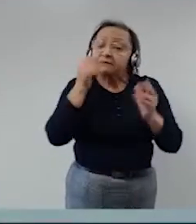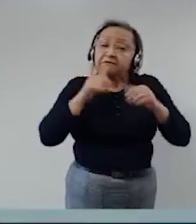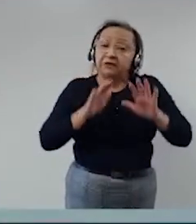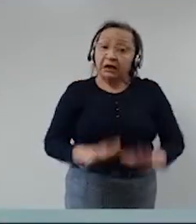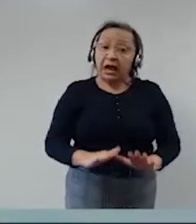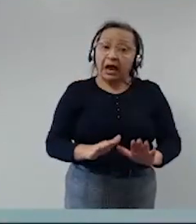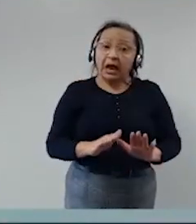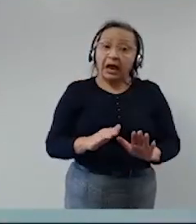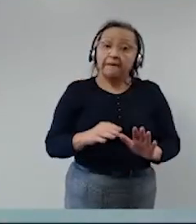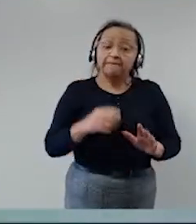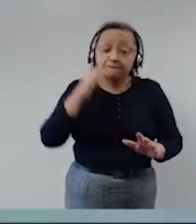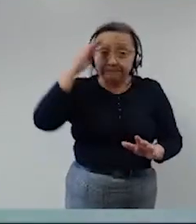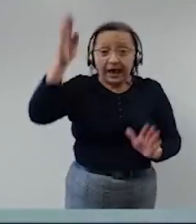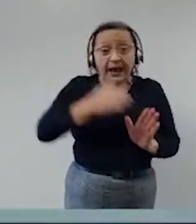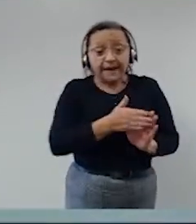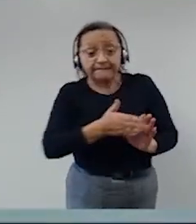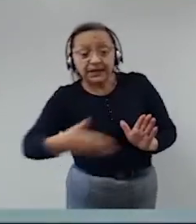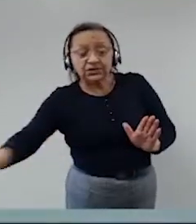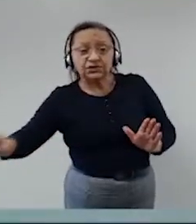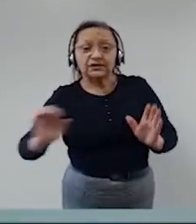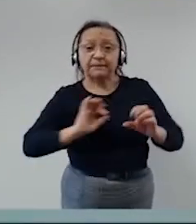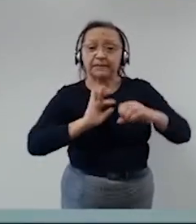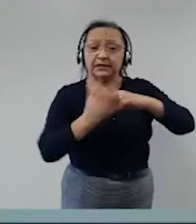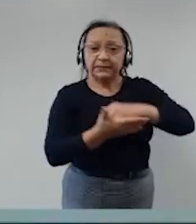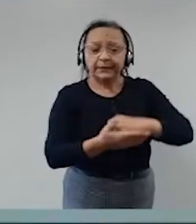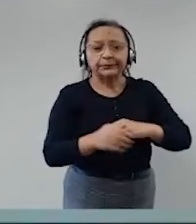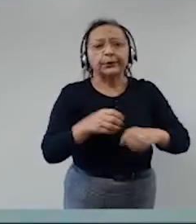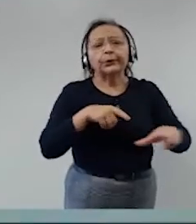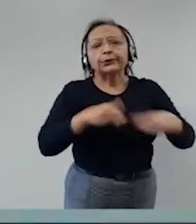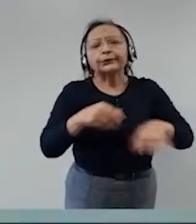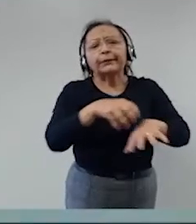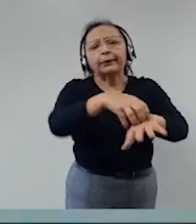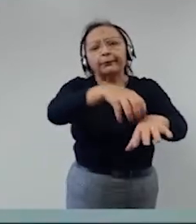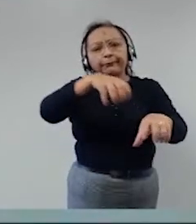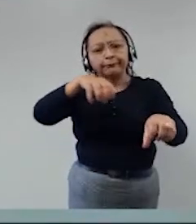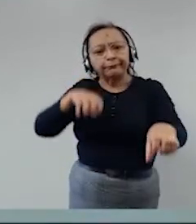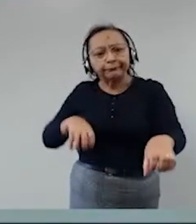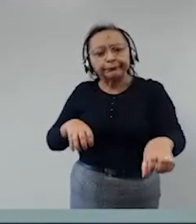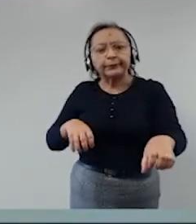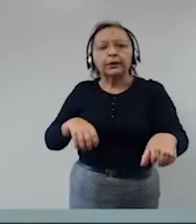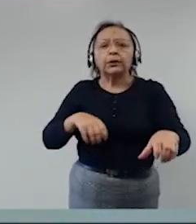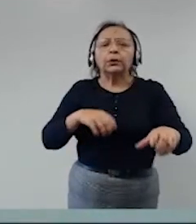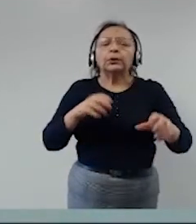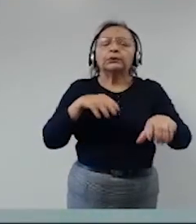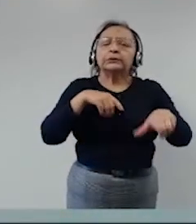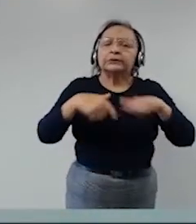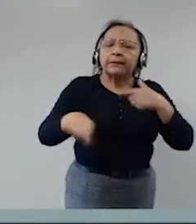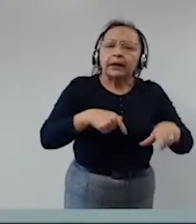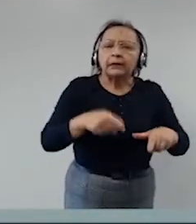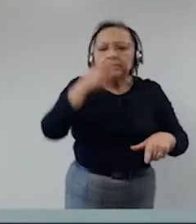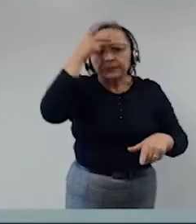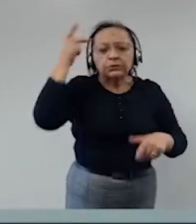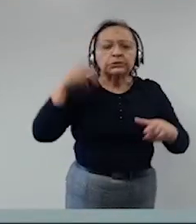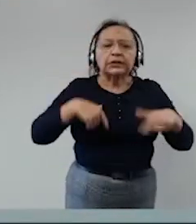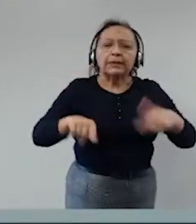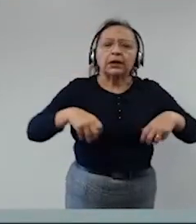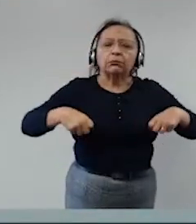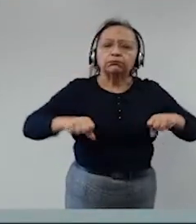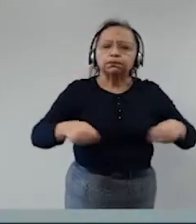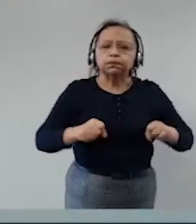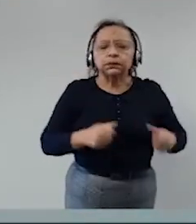a partir da pandemia? O teletrabalho, o trabalho intermitente, o trabalho dos entregadores